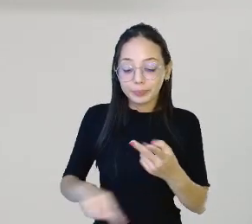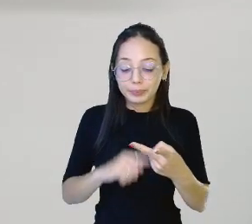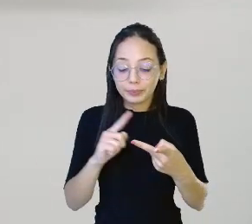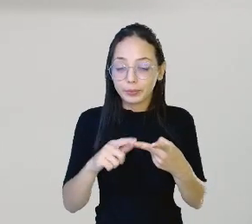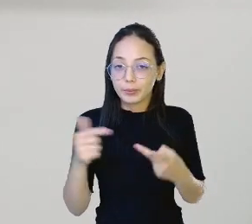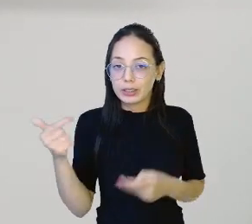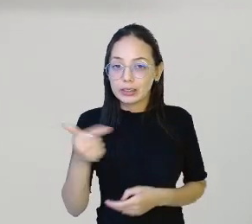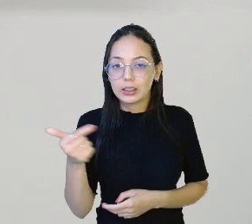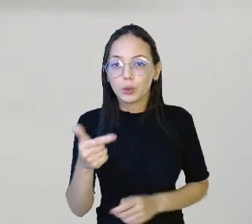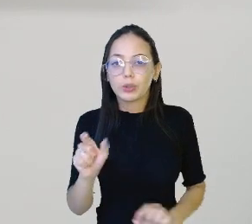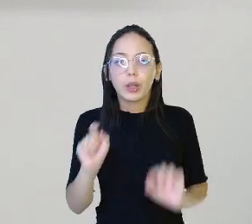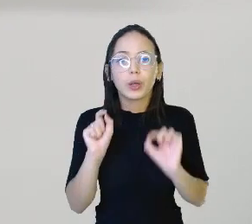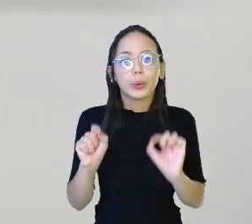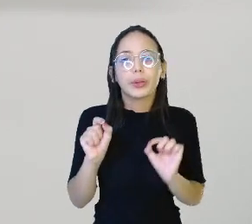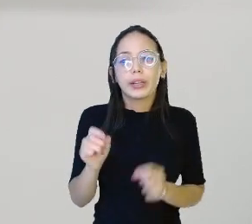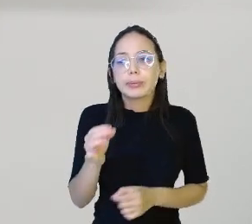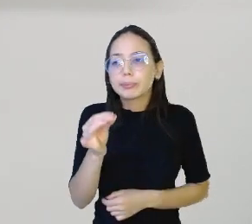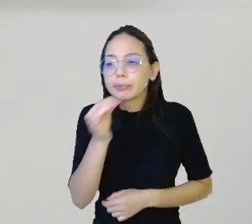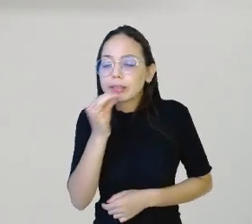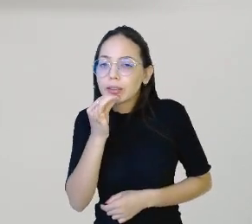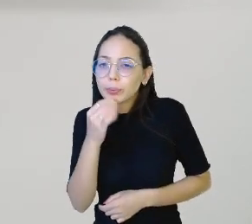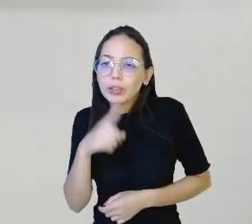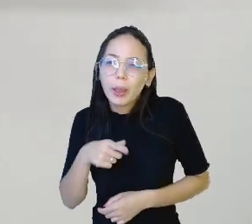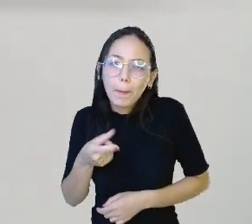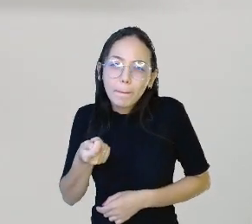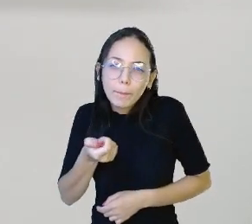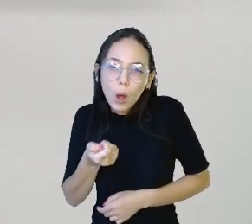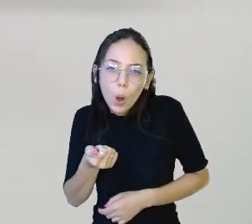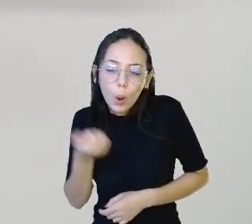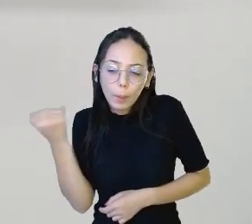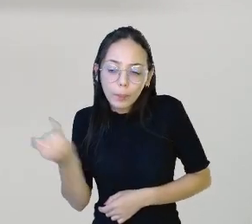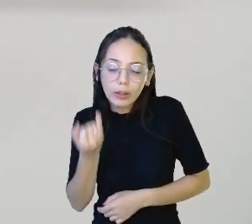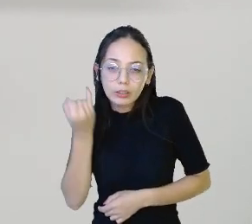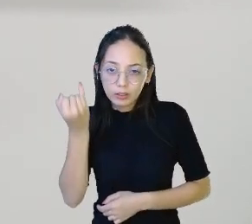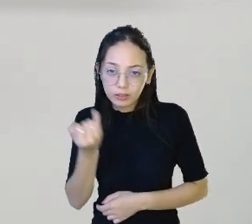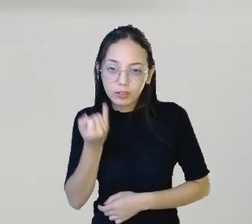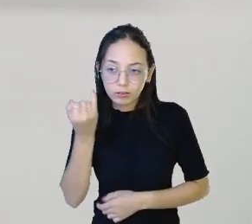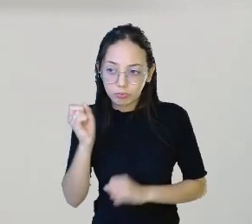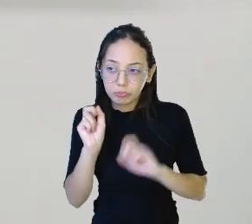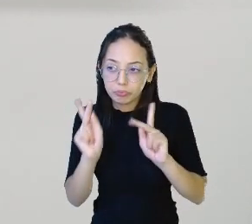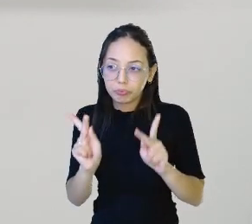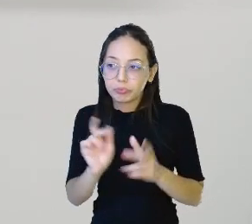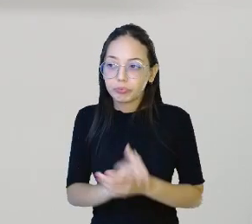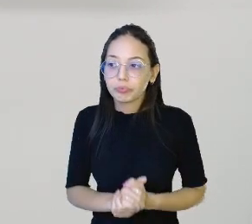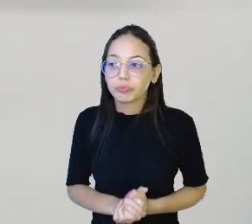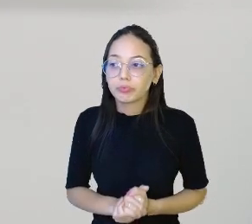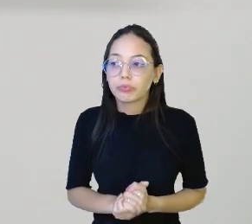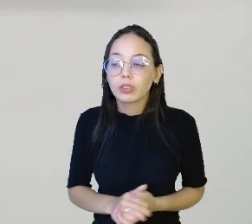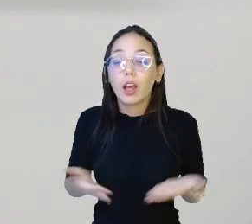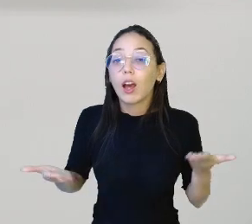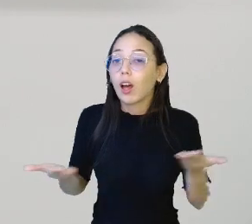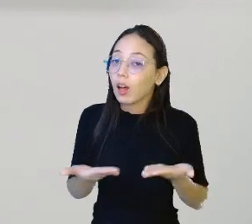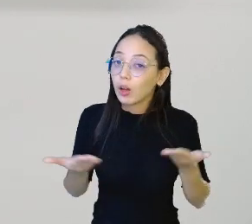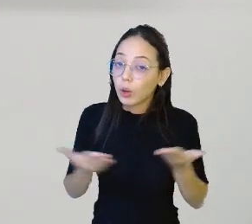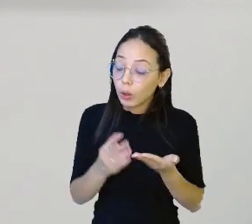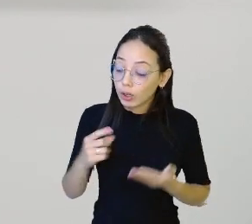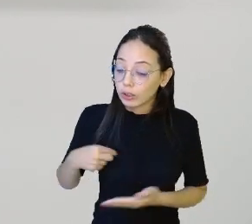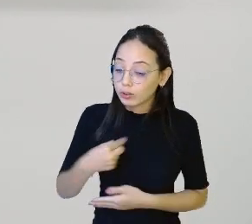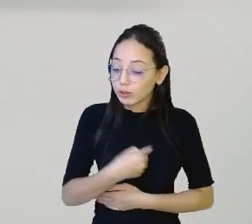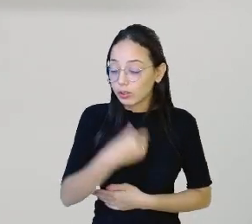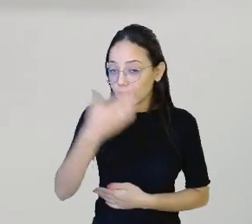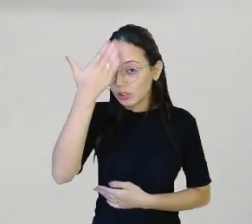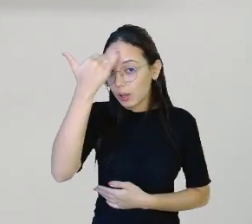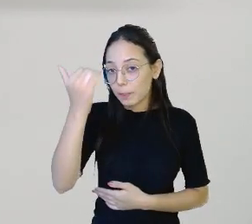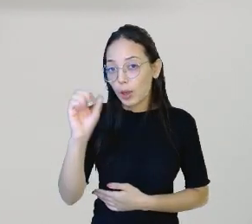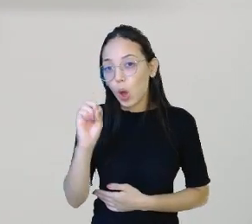secundários são aqueles que têm um pouco menos de importância, tá certo? Agora, nós vamos